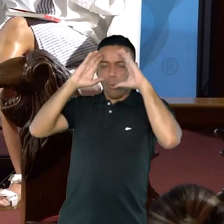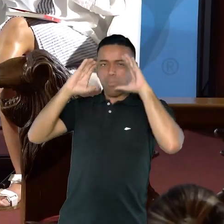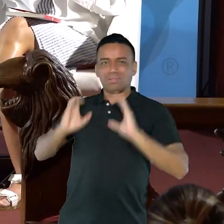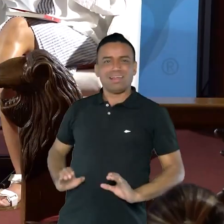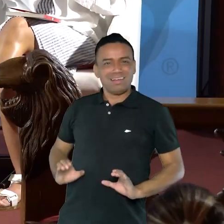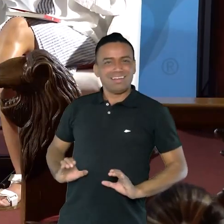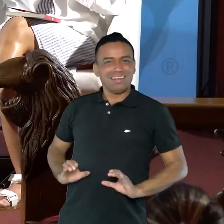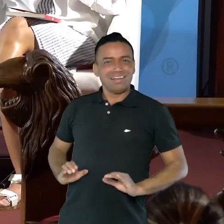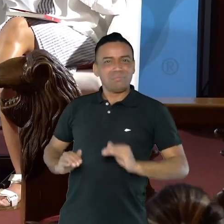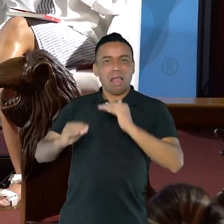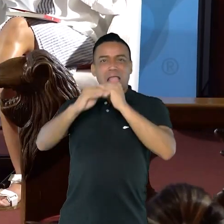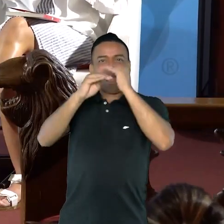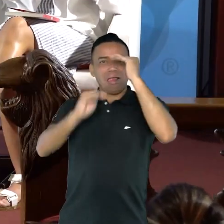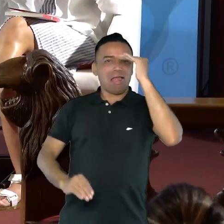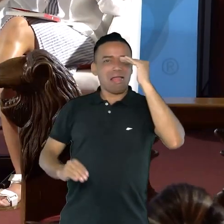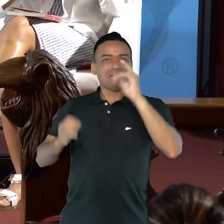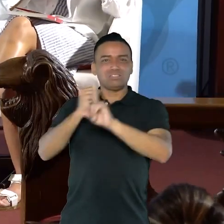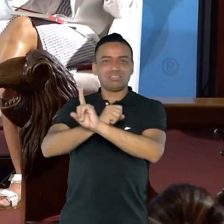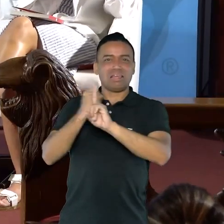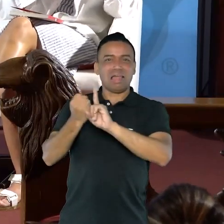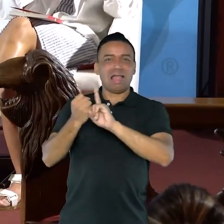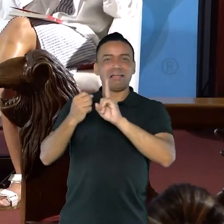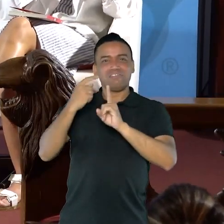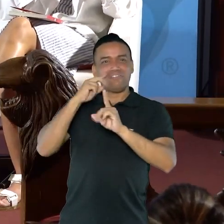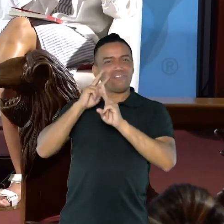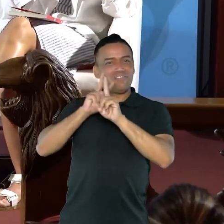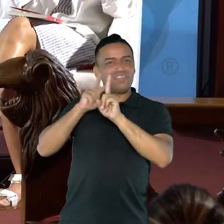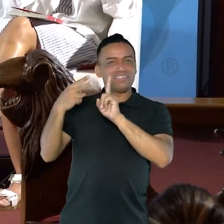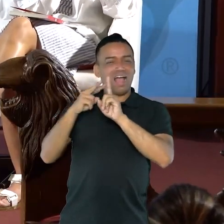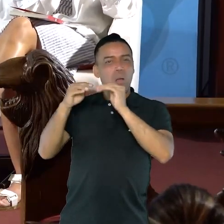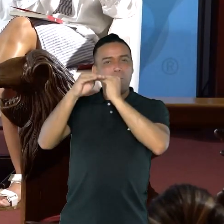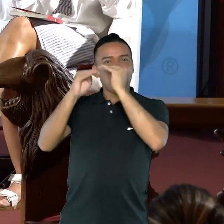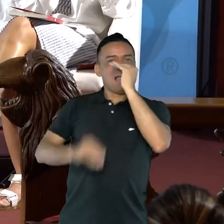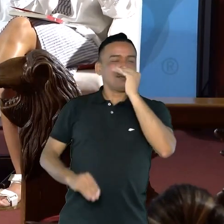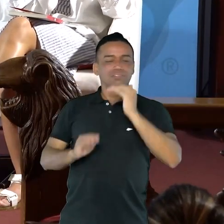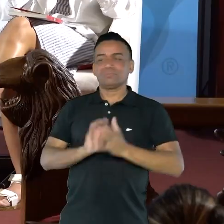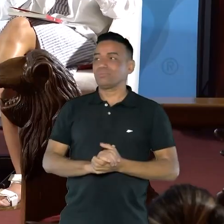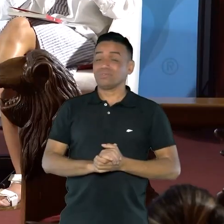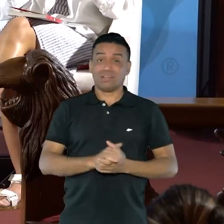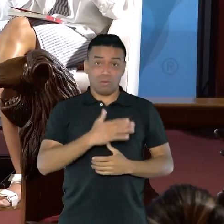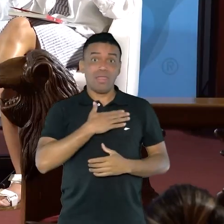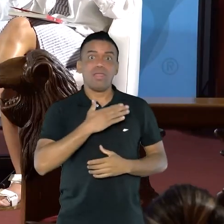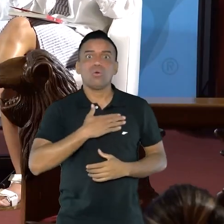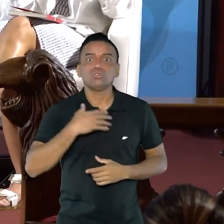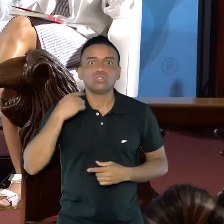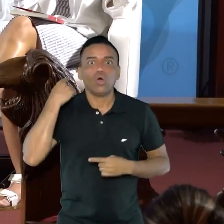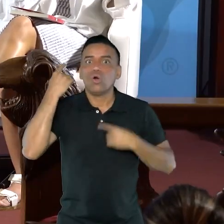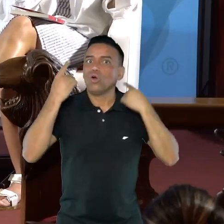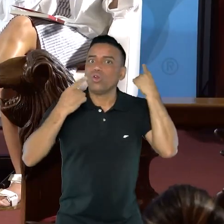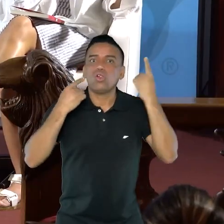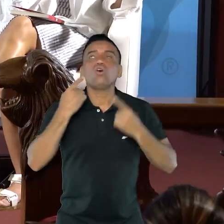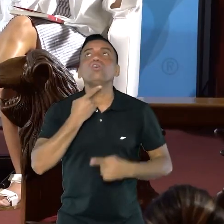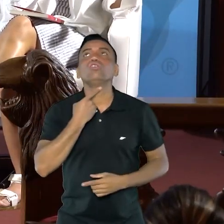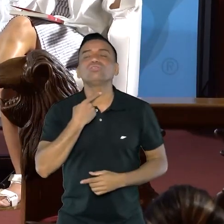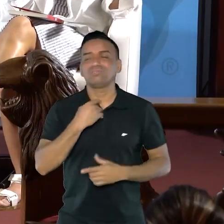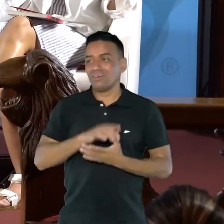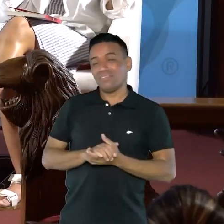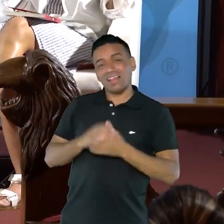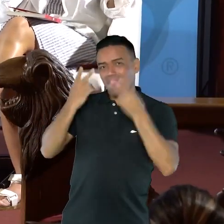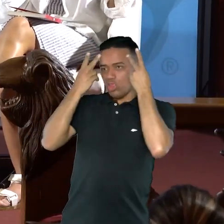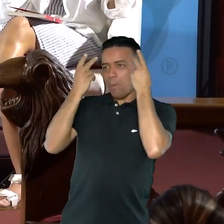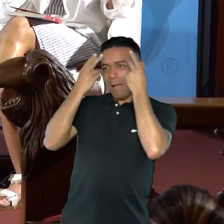estava até brincando ontem que dificilmente alguém tem essa frase, né? Sou louco por você, vai dizer sou normal por